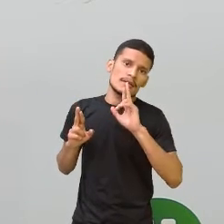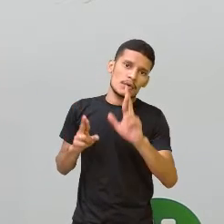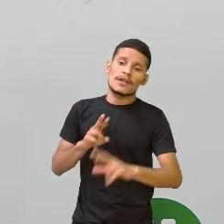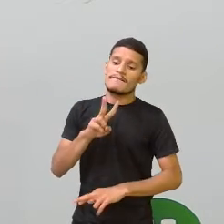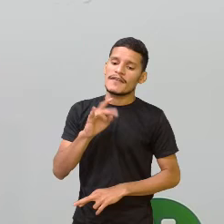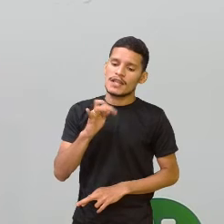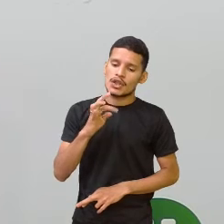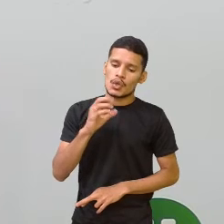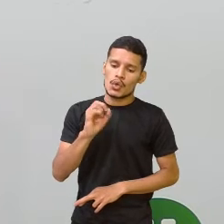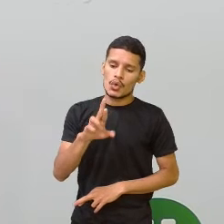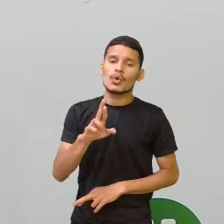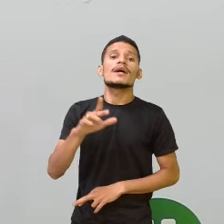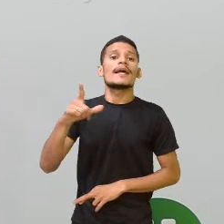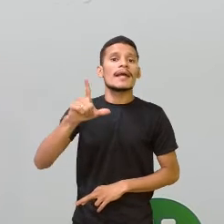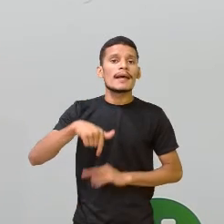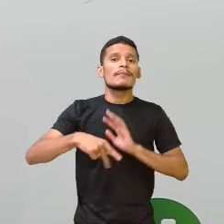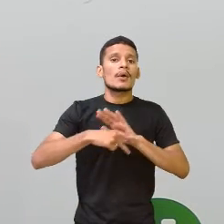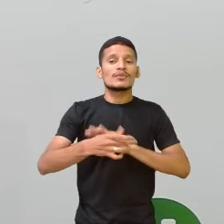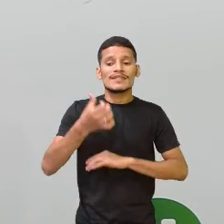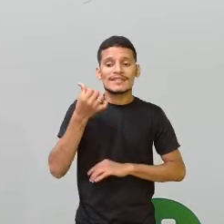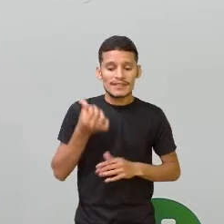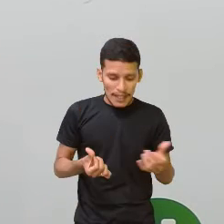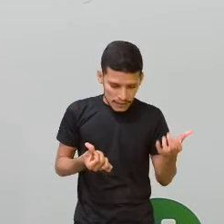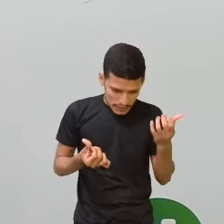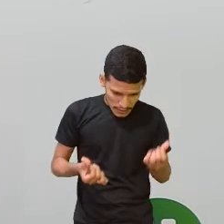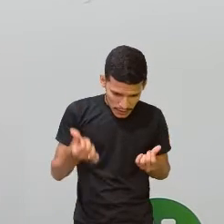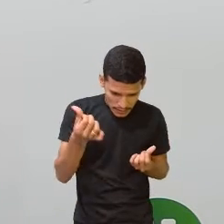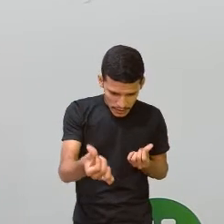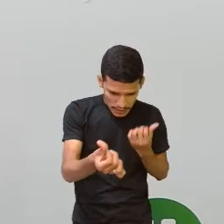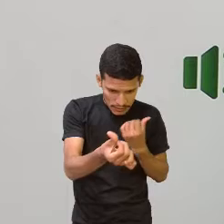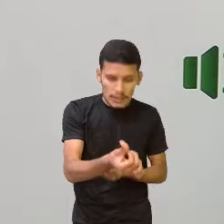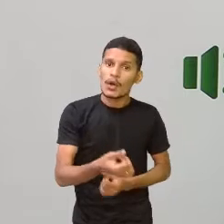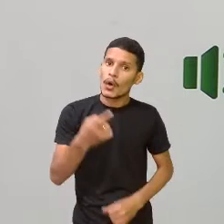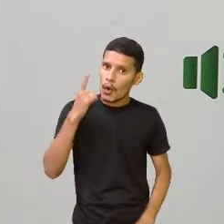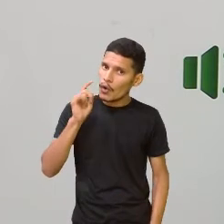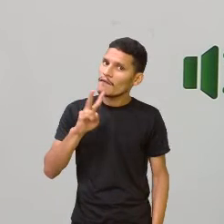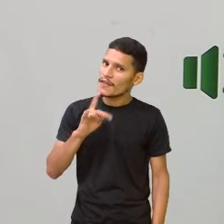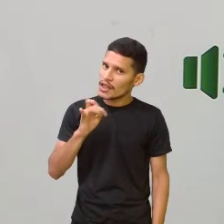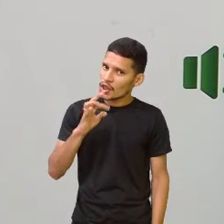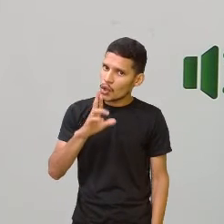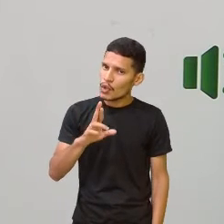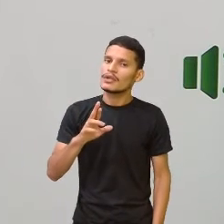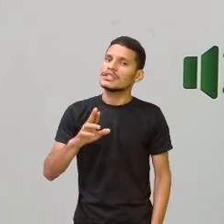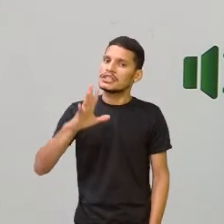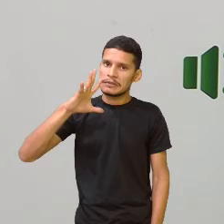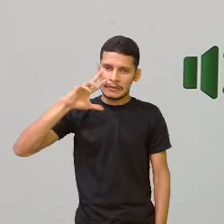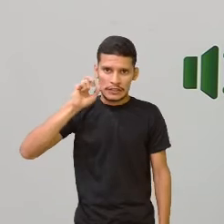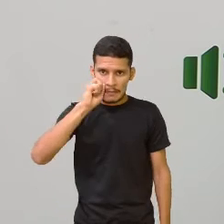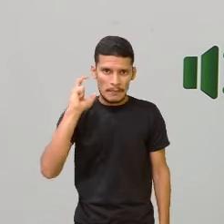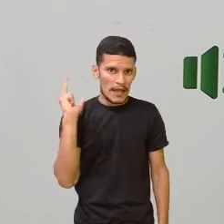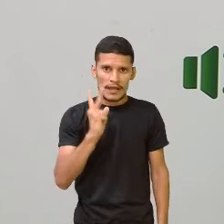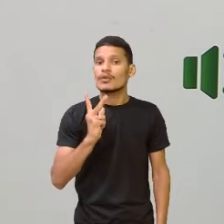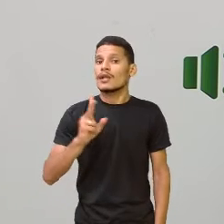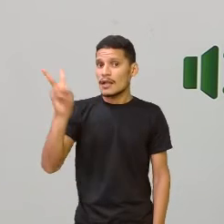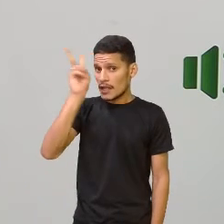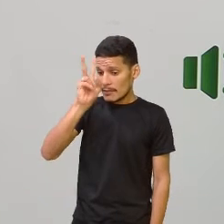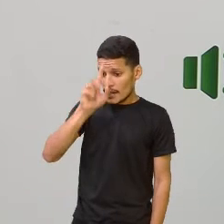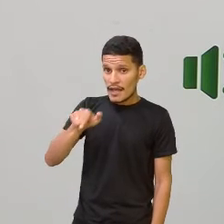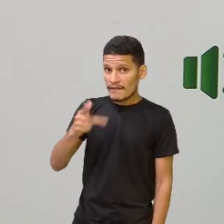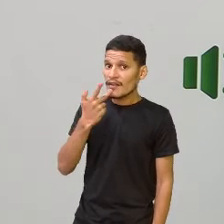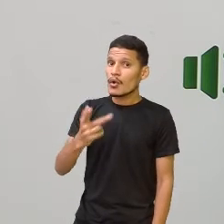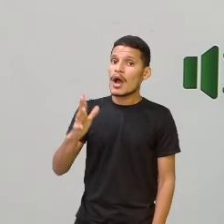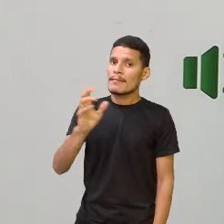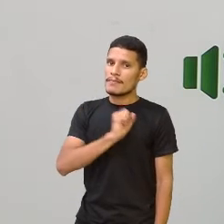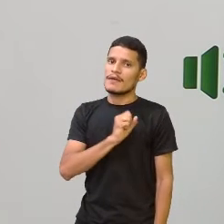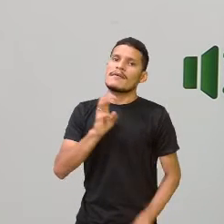Vitor disse que a resposta seria 6. Olha aí, Vitor está esperto. Lembro que Vitor disse que adorava matemática, não